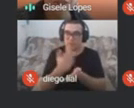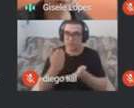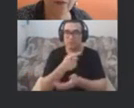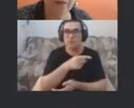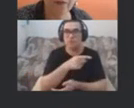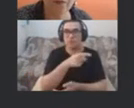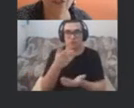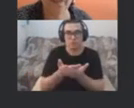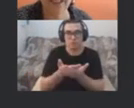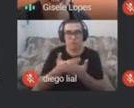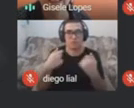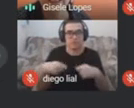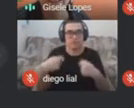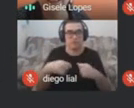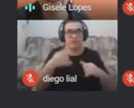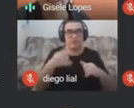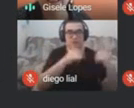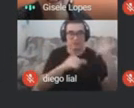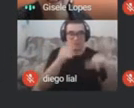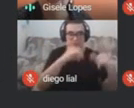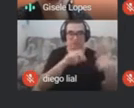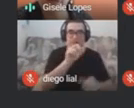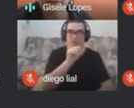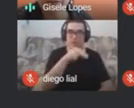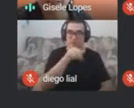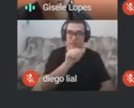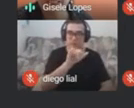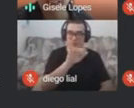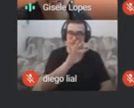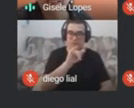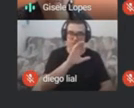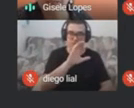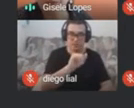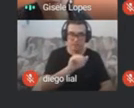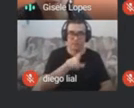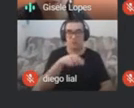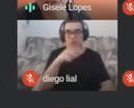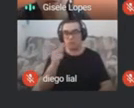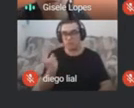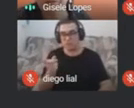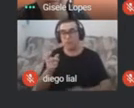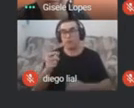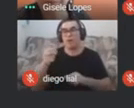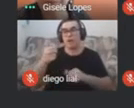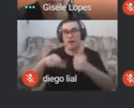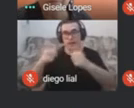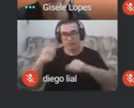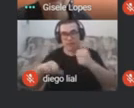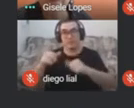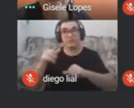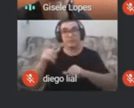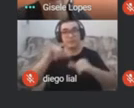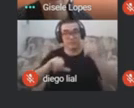é o Skugge, Fundamentos de Química Analítica, e o Harris, que é Análise Química Quantitativa.